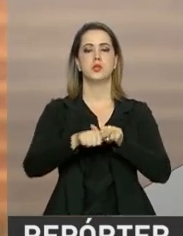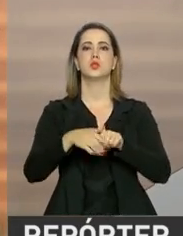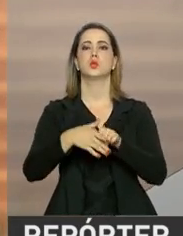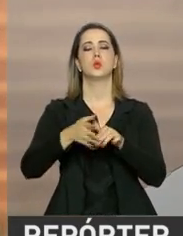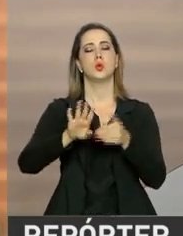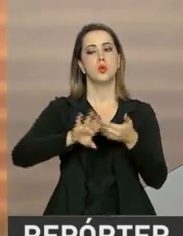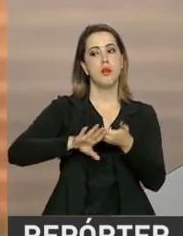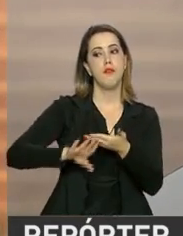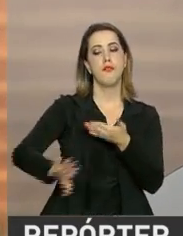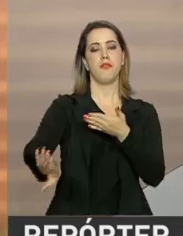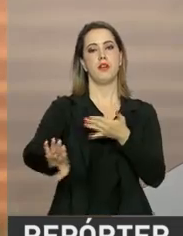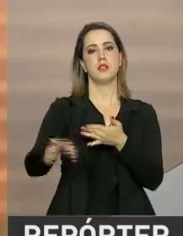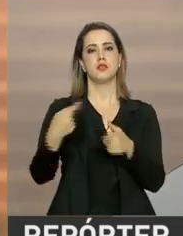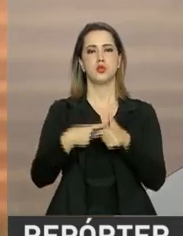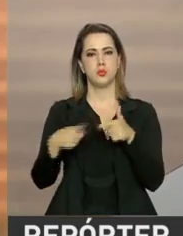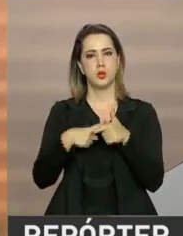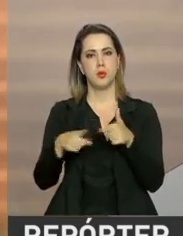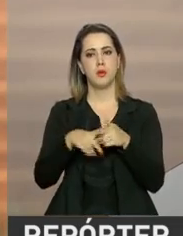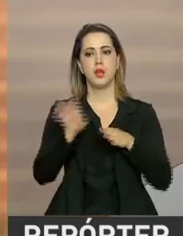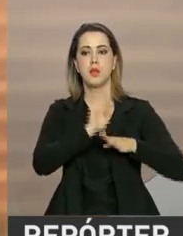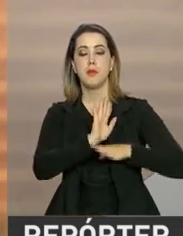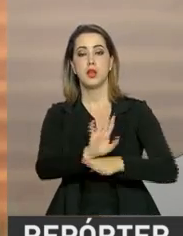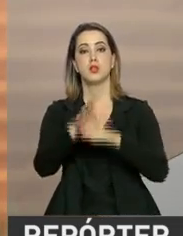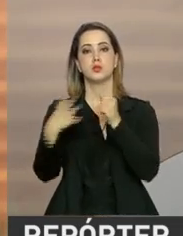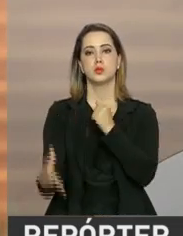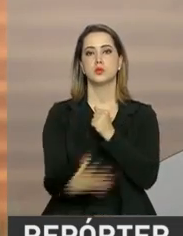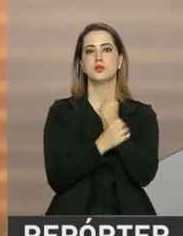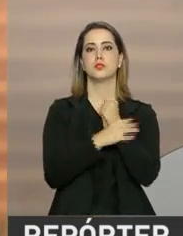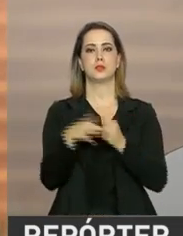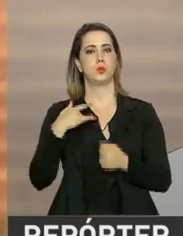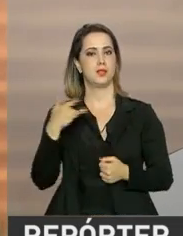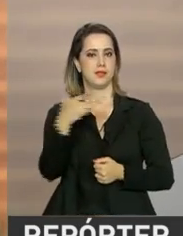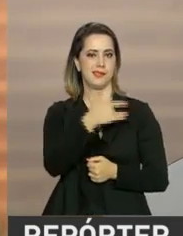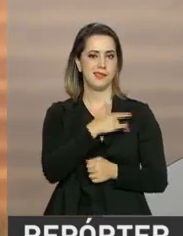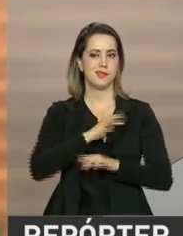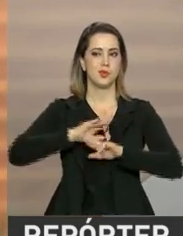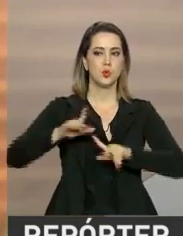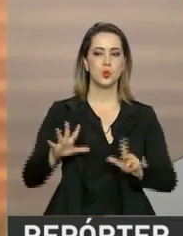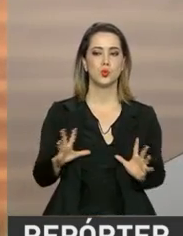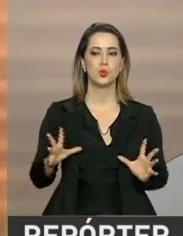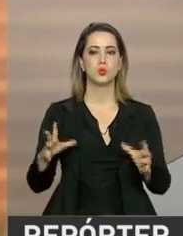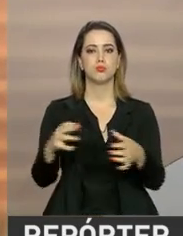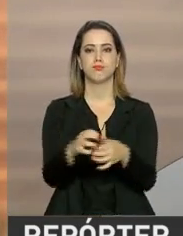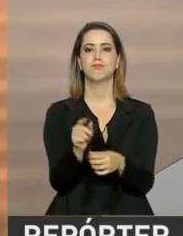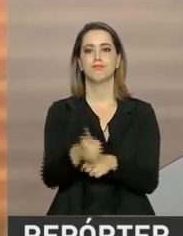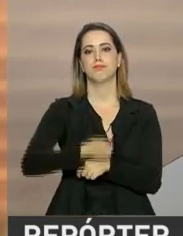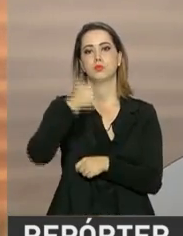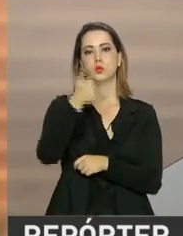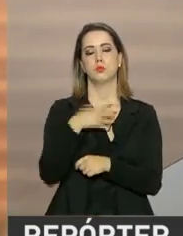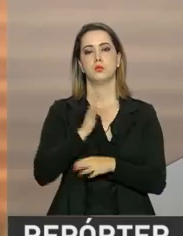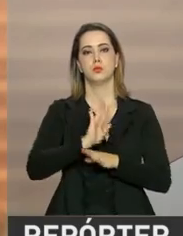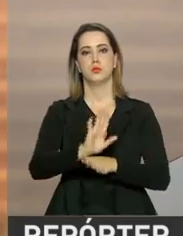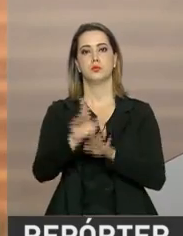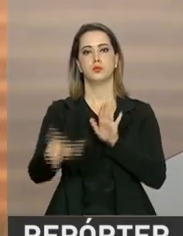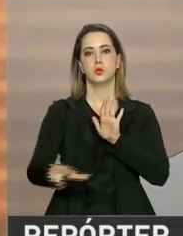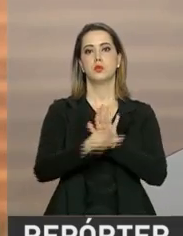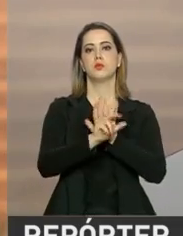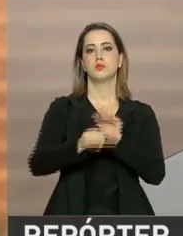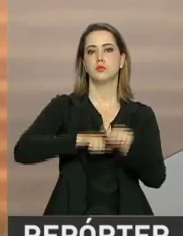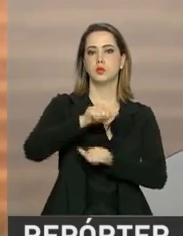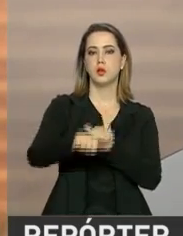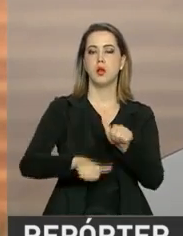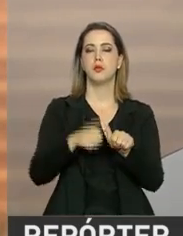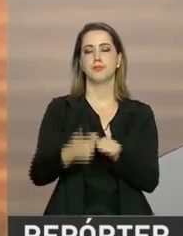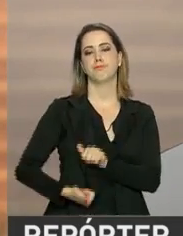para a segurança contribui para a saúde contribui pra tudo e essa lei ampliando essa lei favorece bastante momento do esporte brasileiro